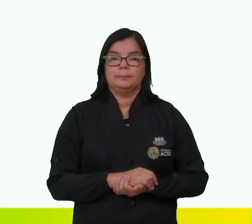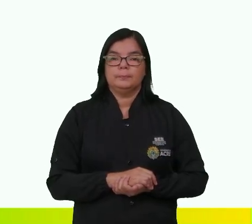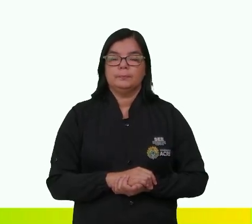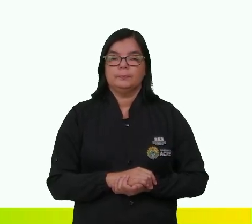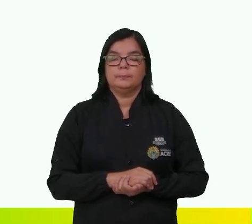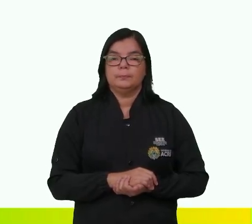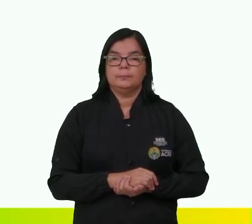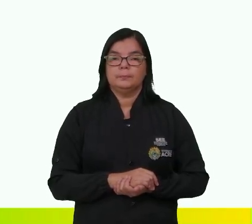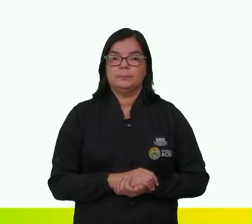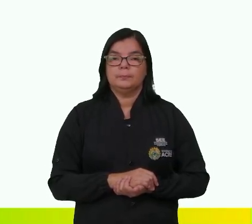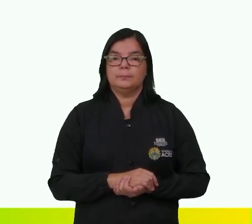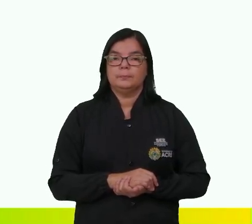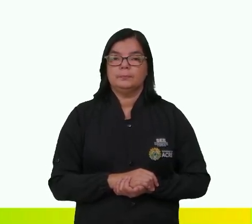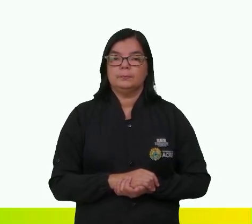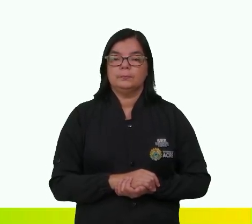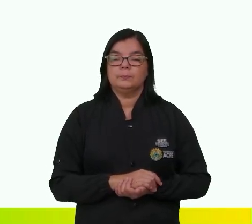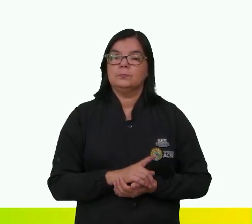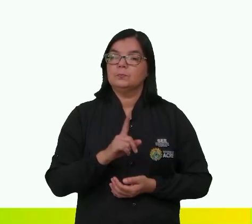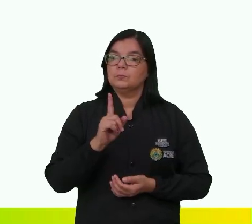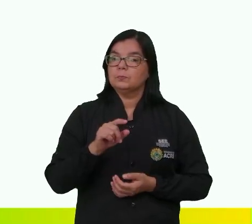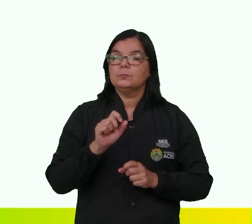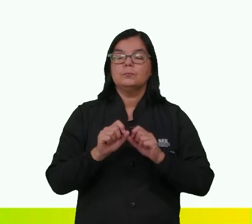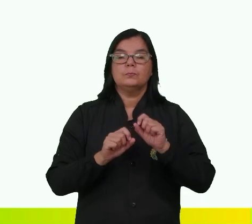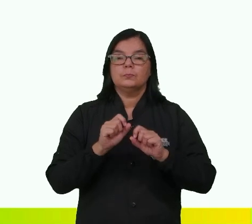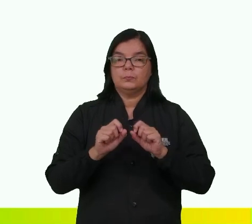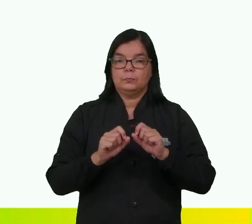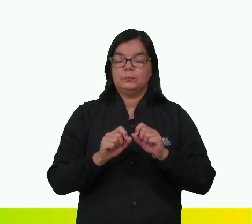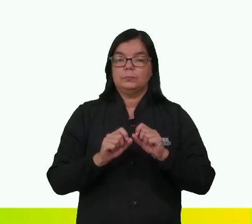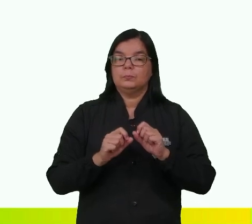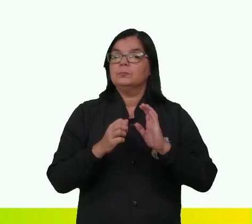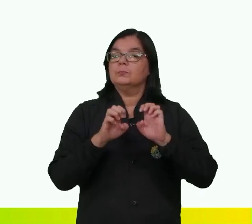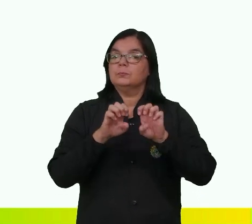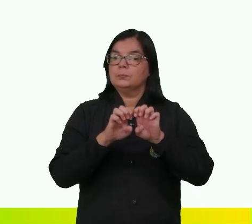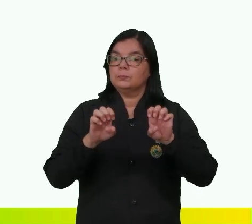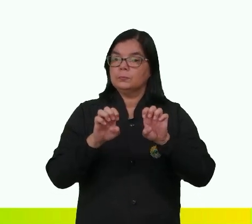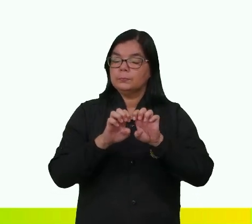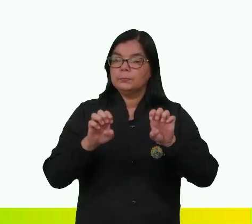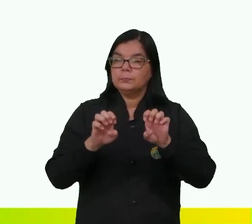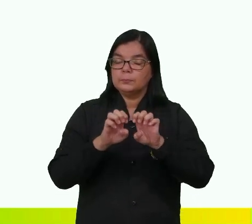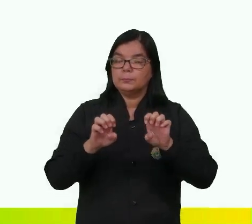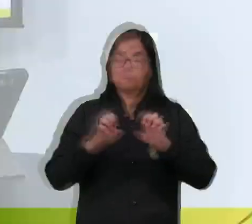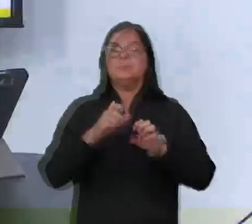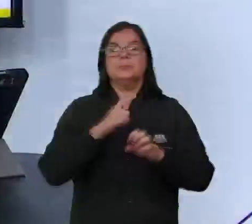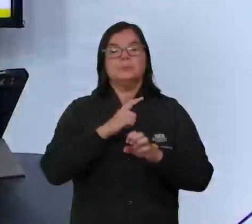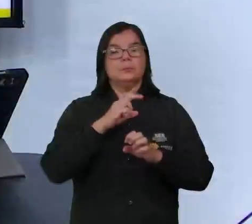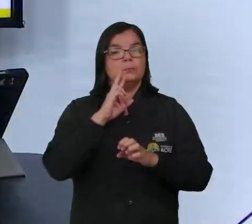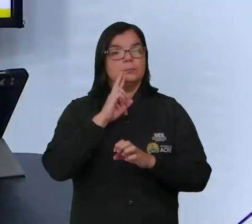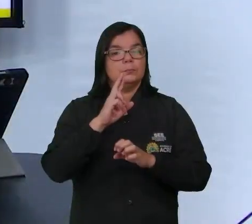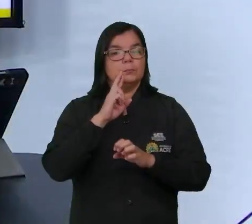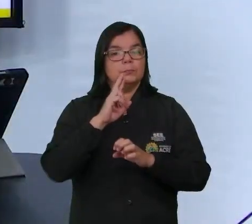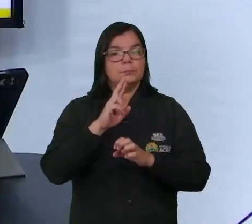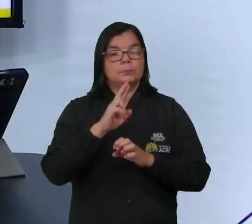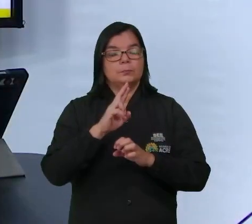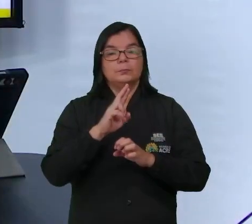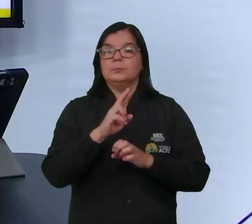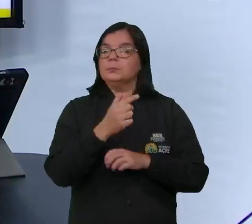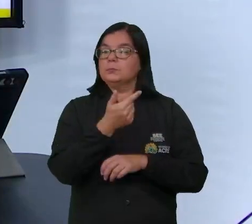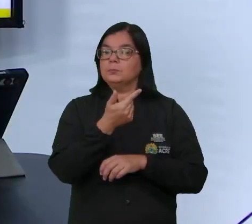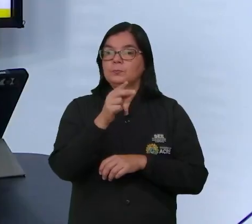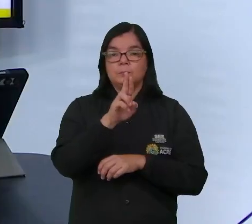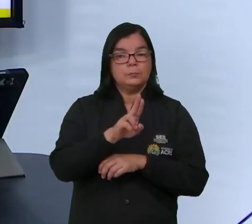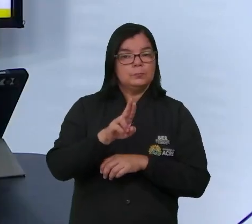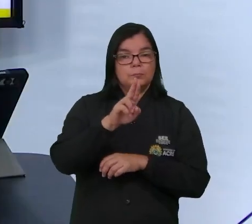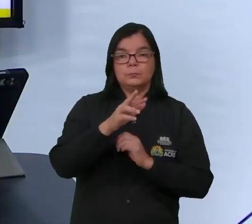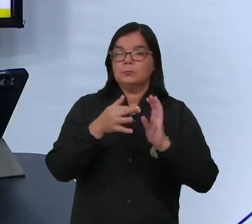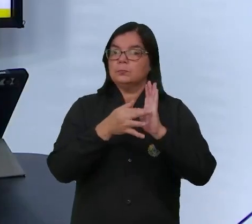Isso é só para dizer para vocês, esse é um tipo de equação que nós vamos resolver sem a fórmula de Bhaskara. Toda vez